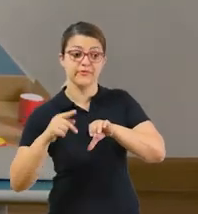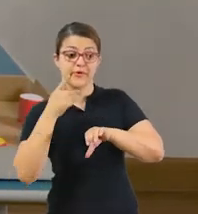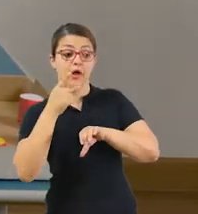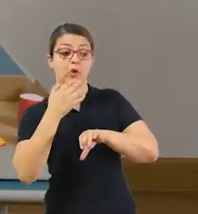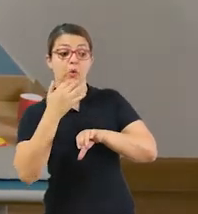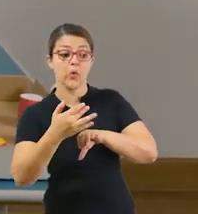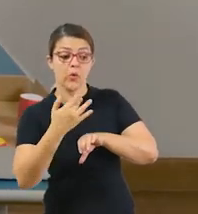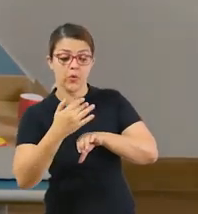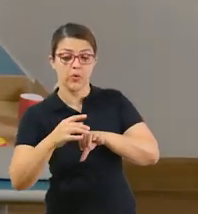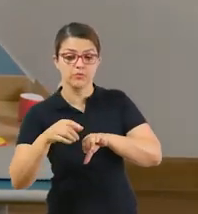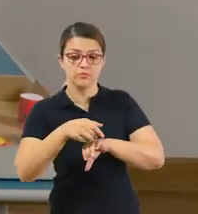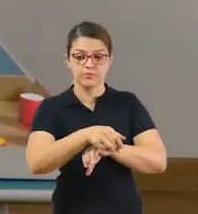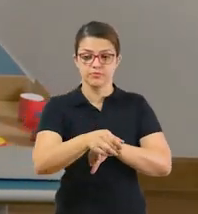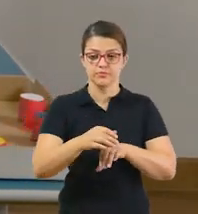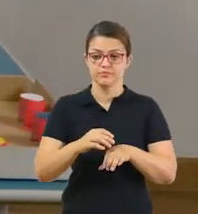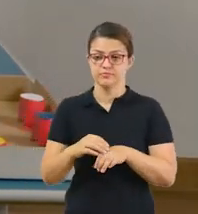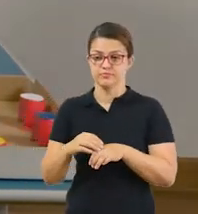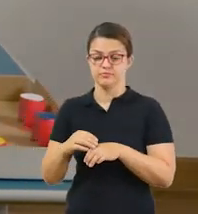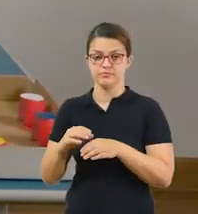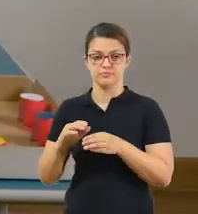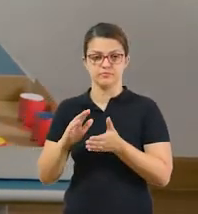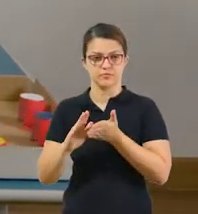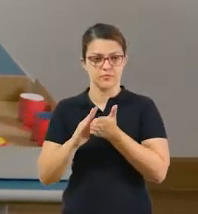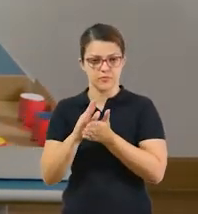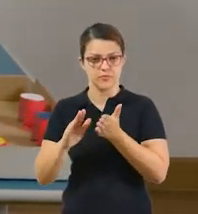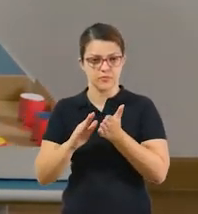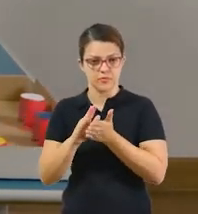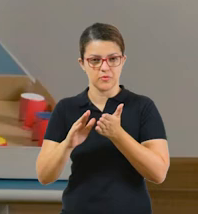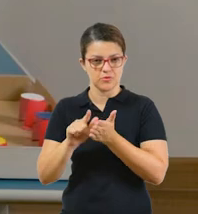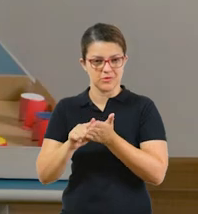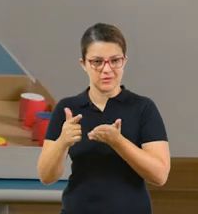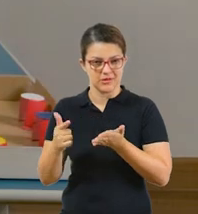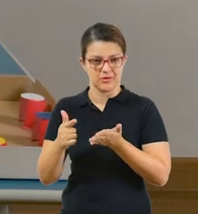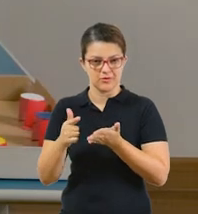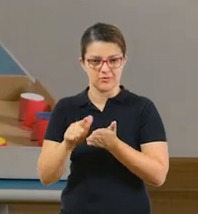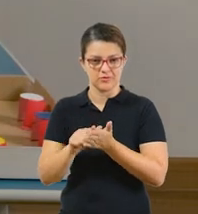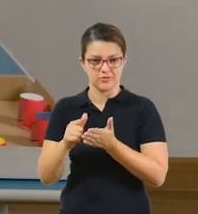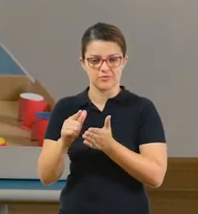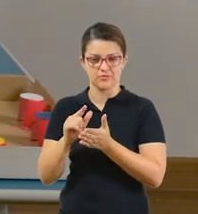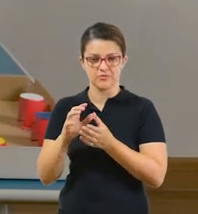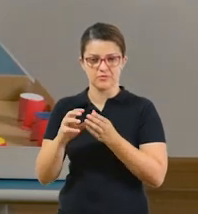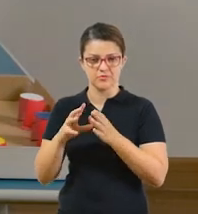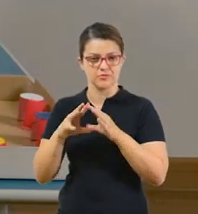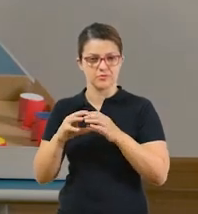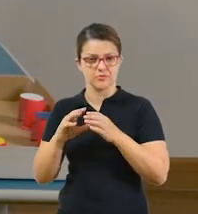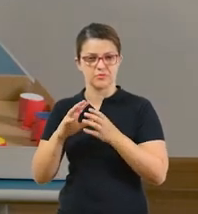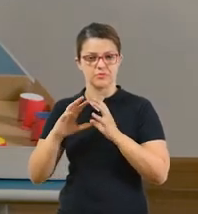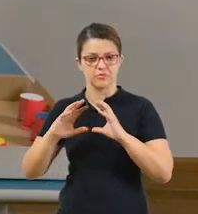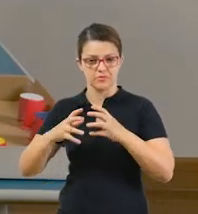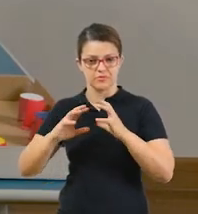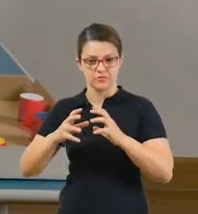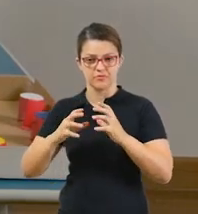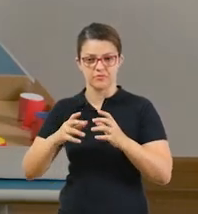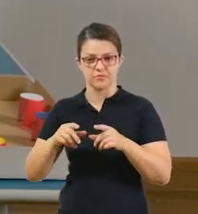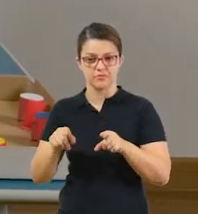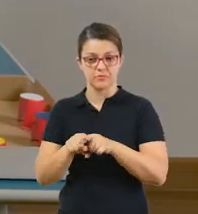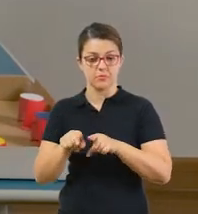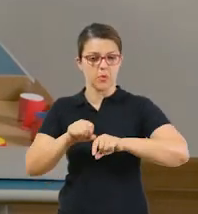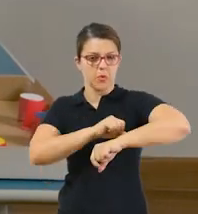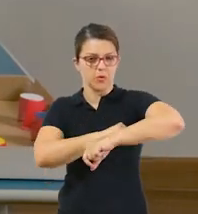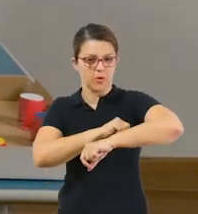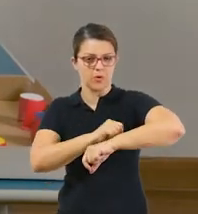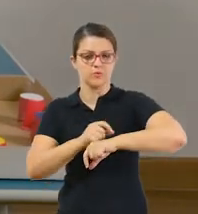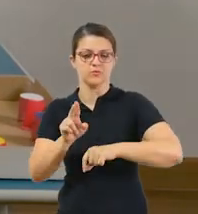feita de jornal, eu passei um durex para ela não ficar abrindo, e essa aqui de rolon, de desodorante, que a gente tem usado nas outras